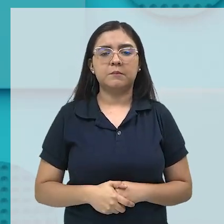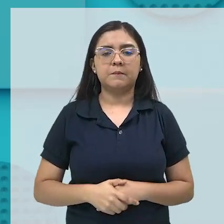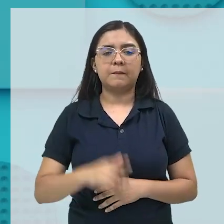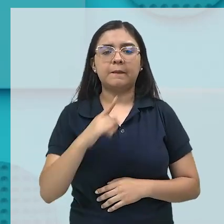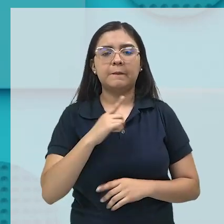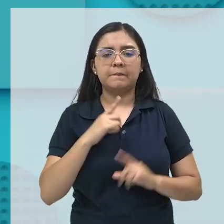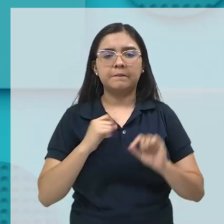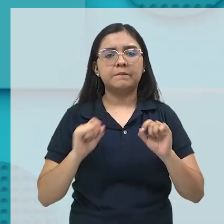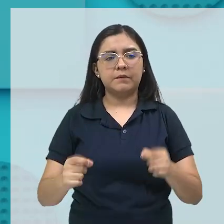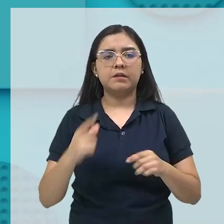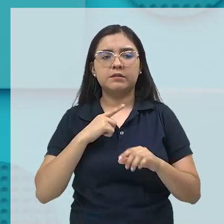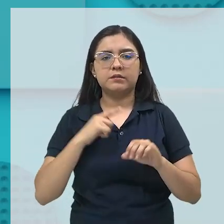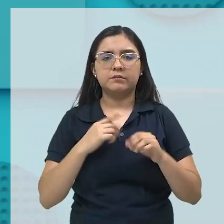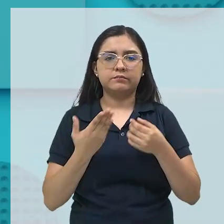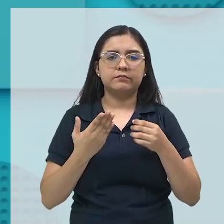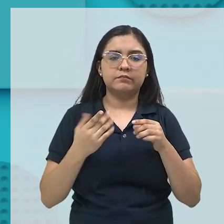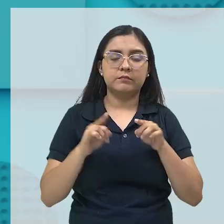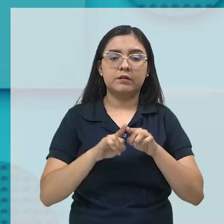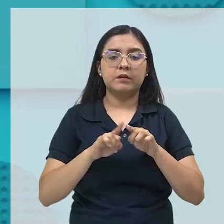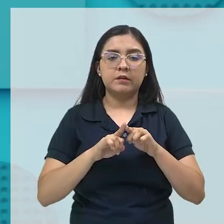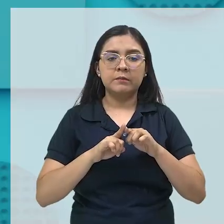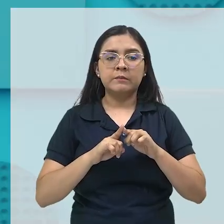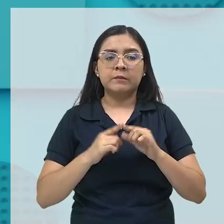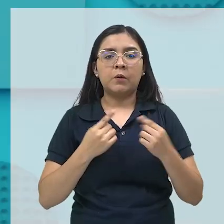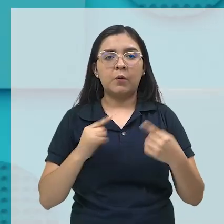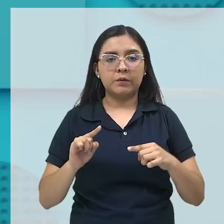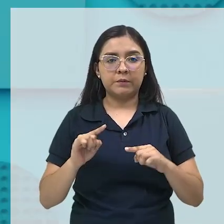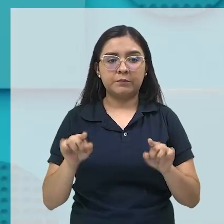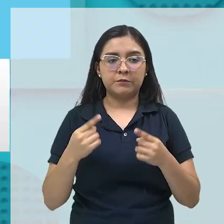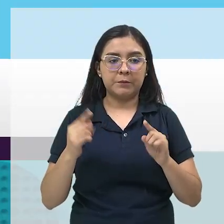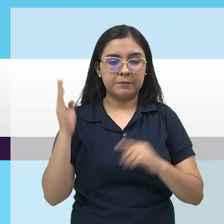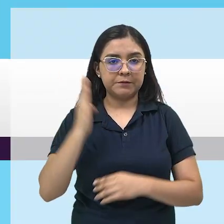essa repressão, digamos assim, da música brasileira.